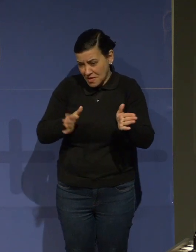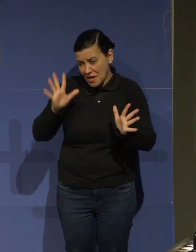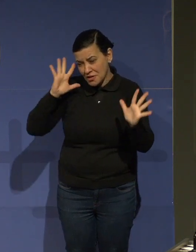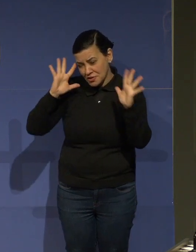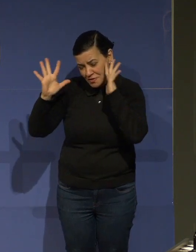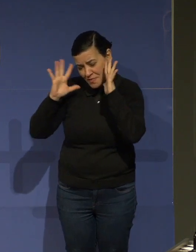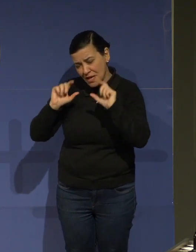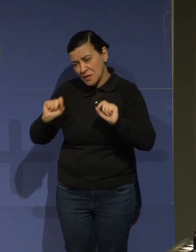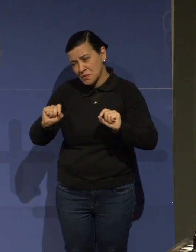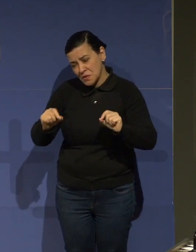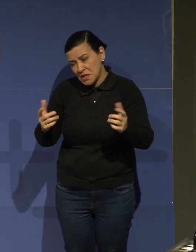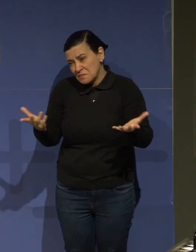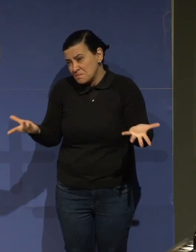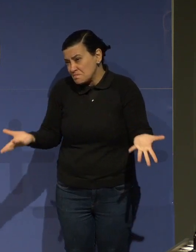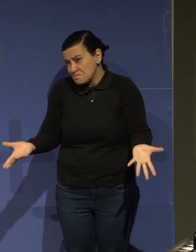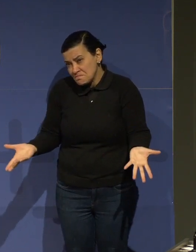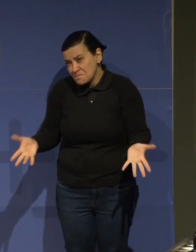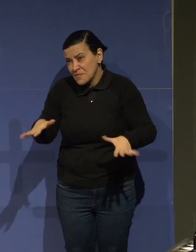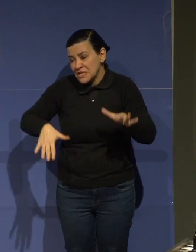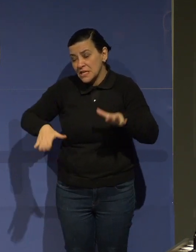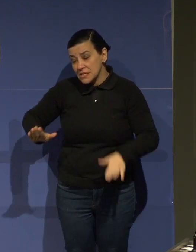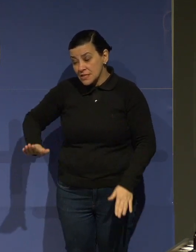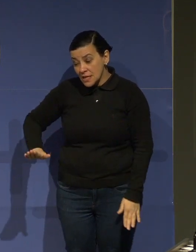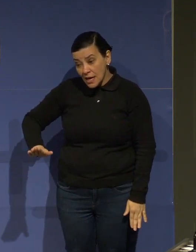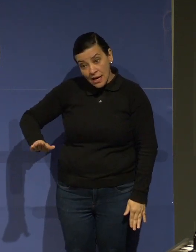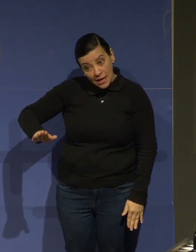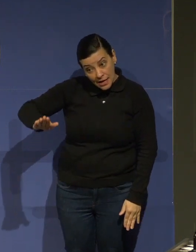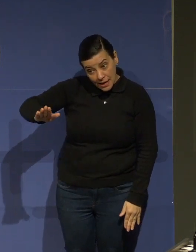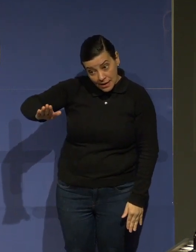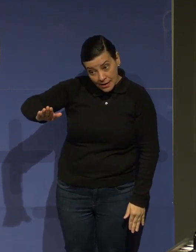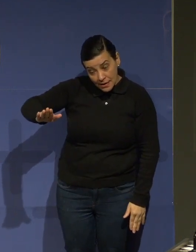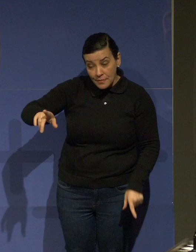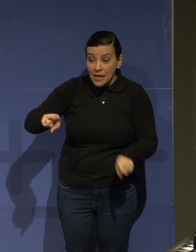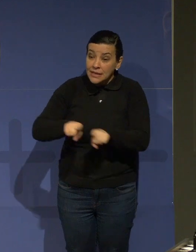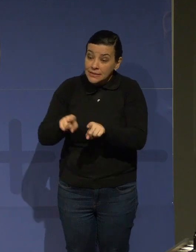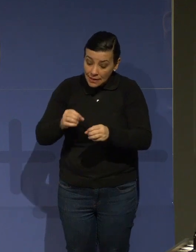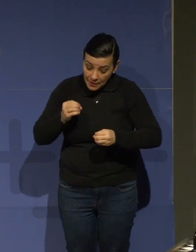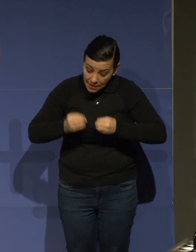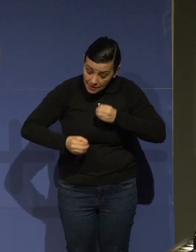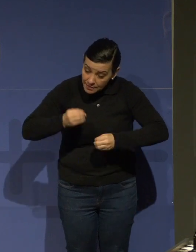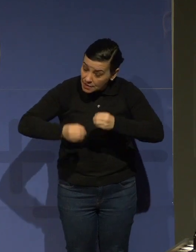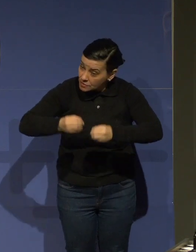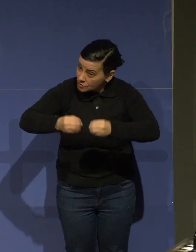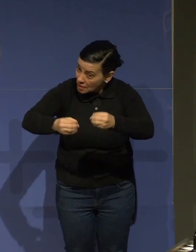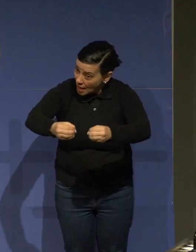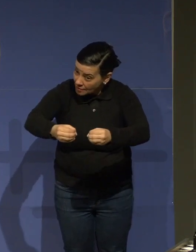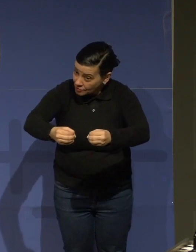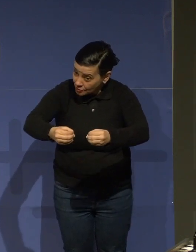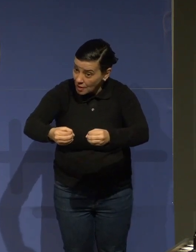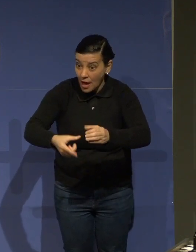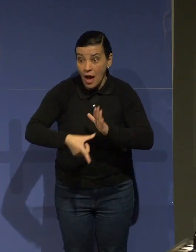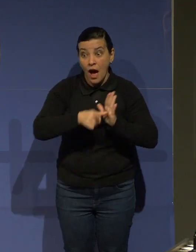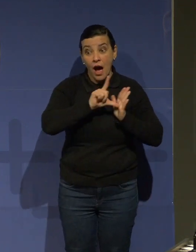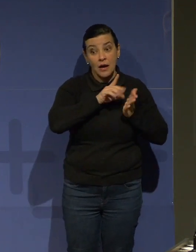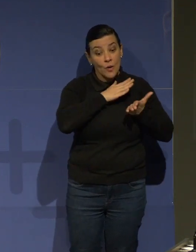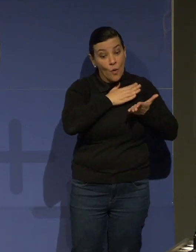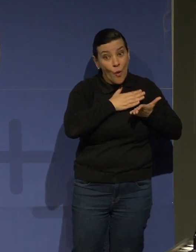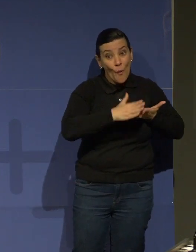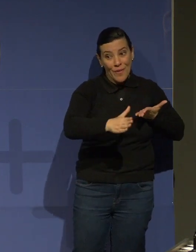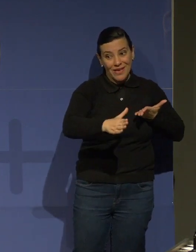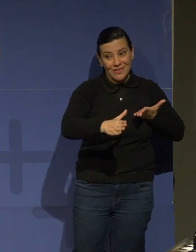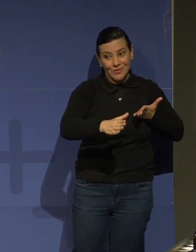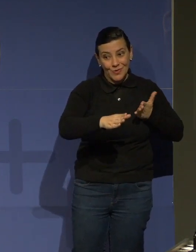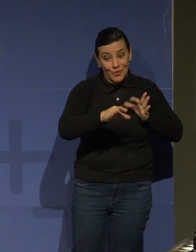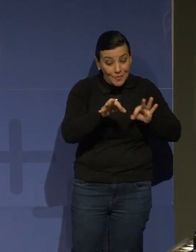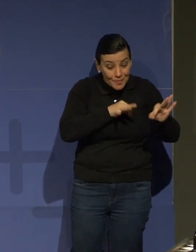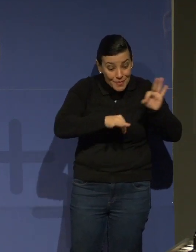pensar nas rampas e no piso tátil no começo do que no final, né? Isso também se aplica